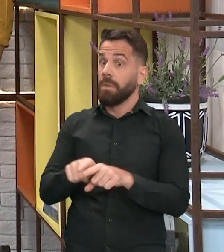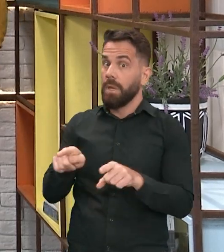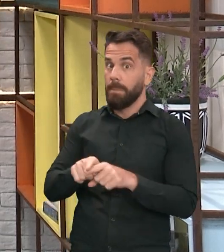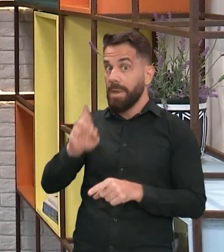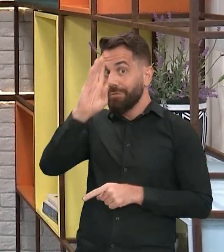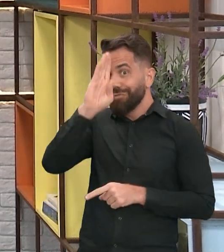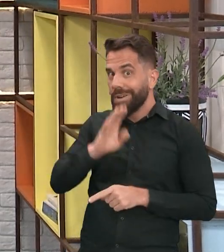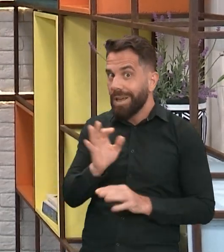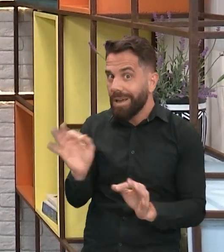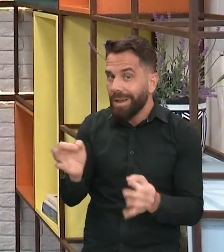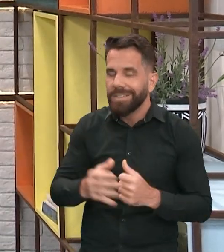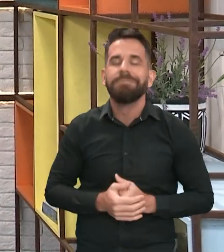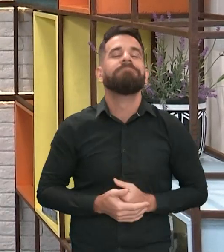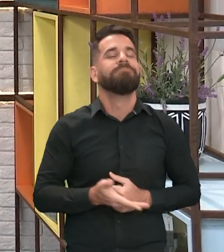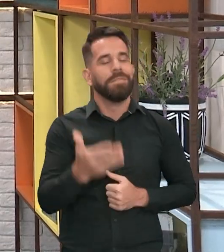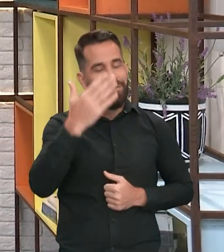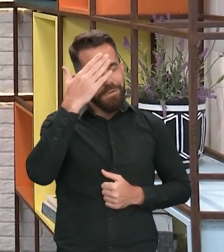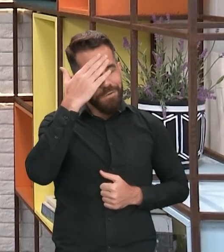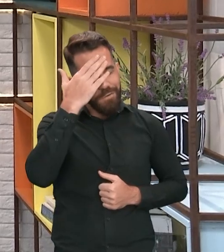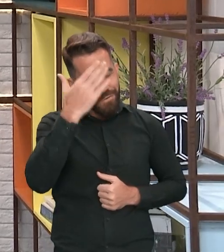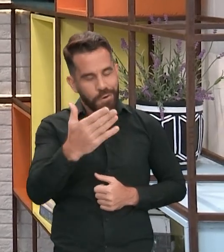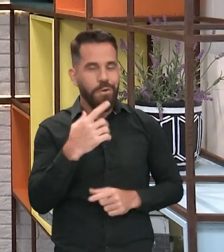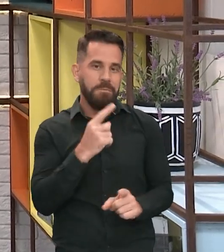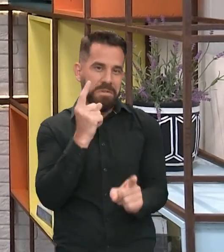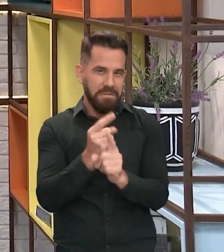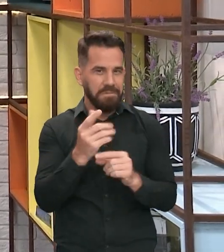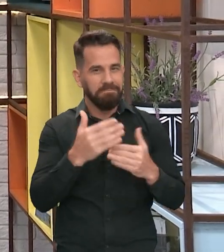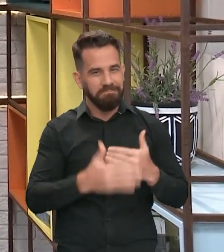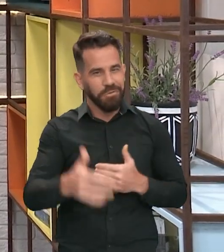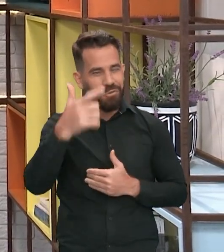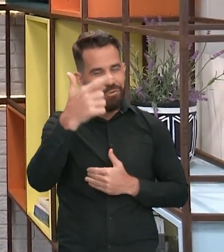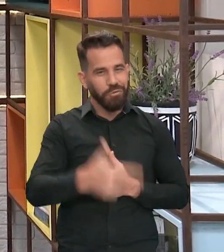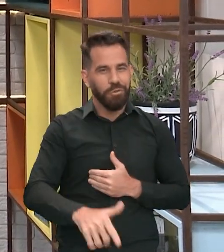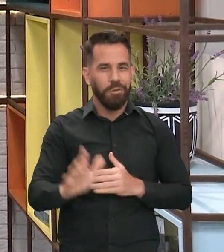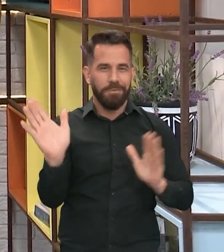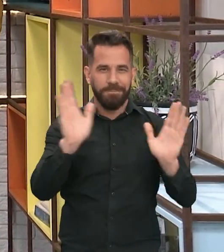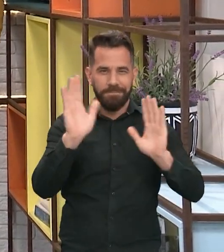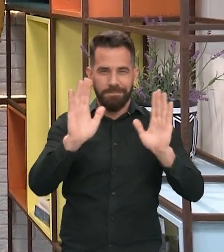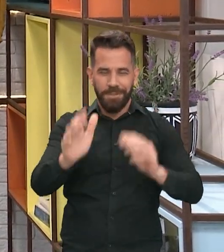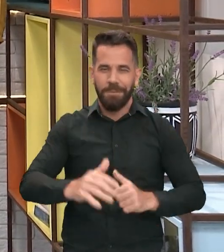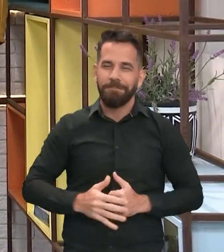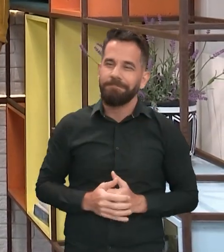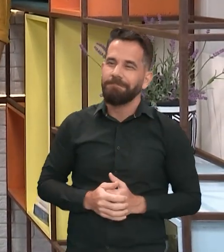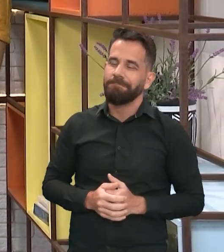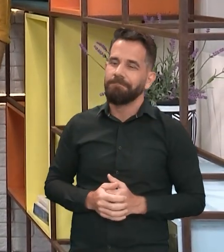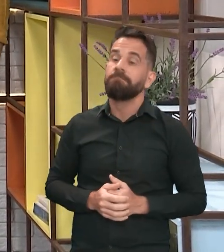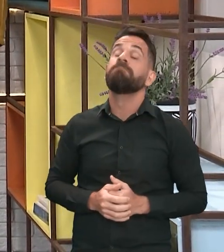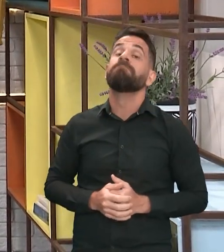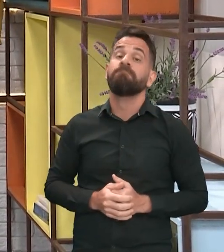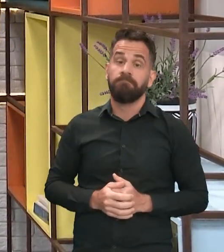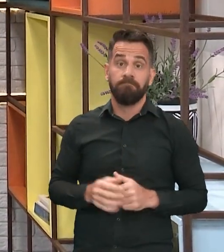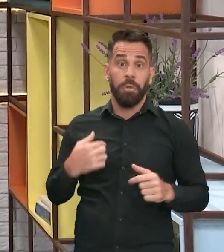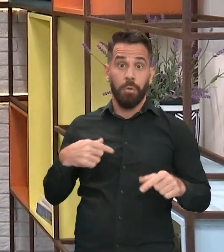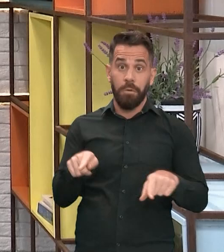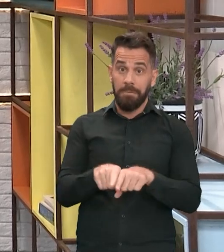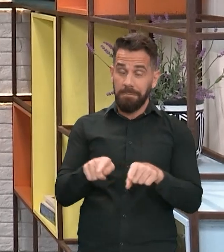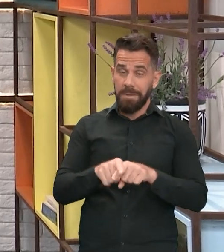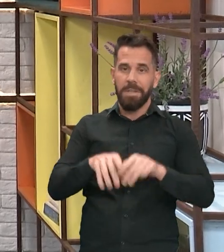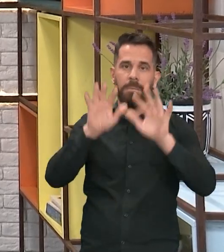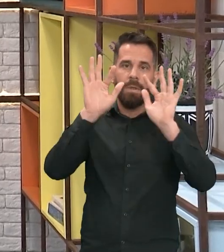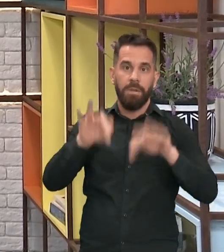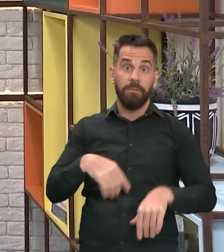graça, viu? Rayane, De graça. obrigado, viu? Até Obrigada, semana que vem, Cássio. tudo de bom para você. Tchau, tchau. Até mais, gente. Pessoal, também vou ficando por aqui, mas te espero